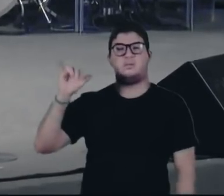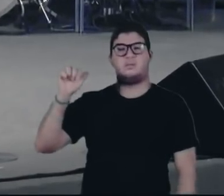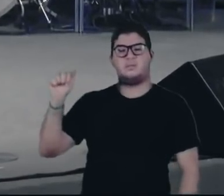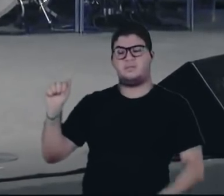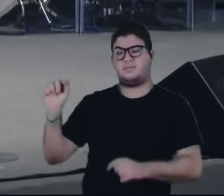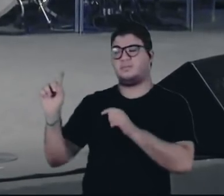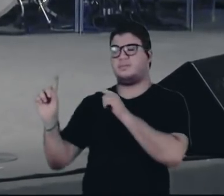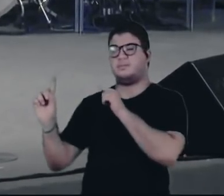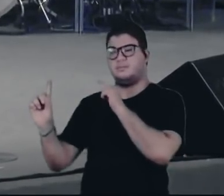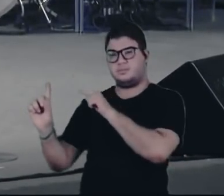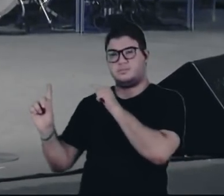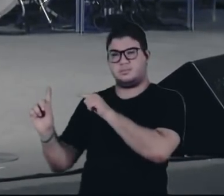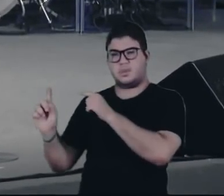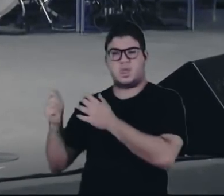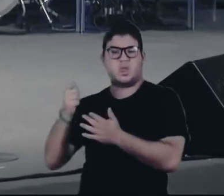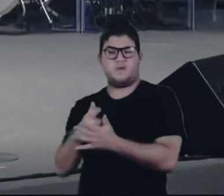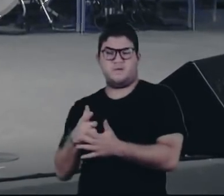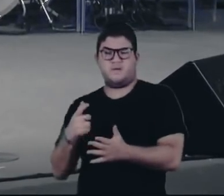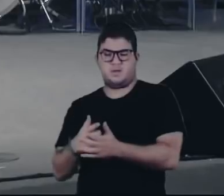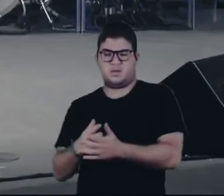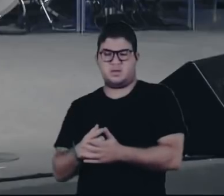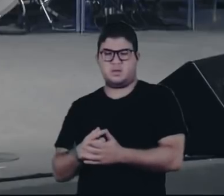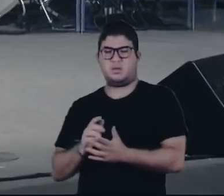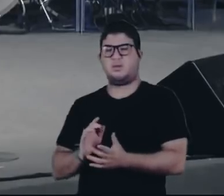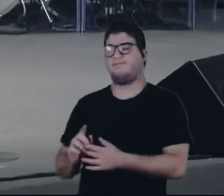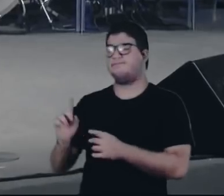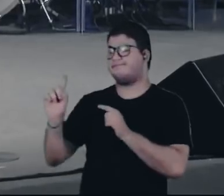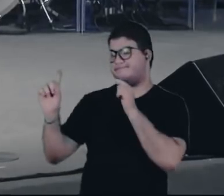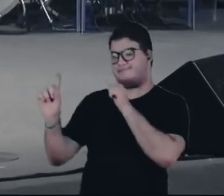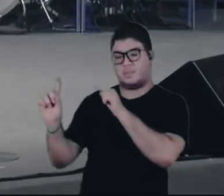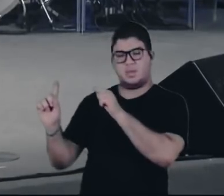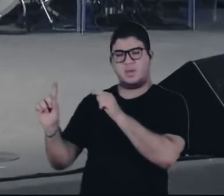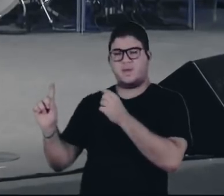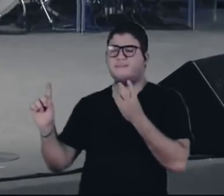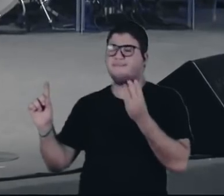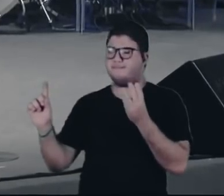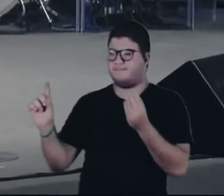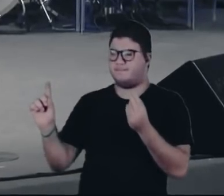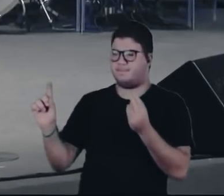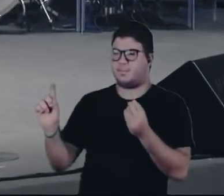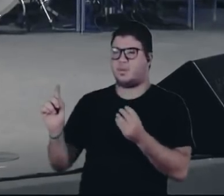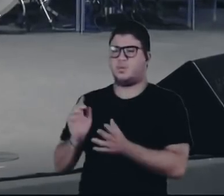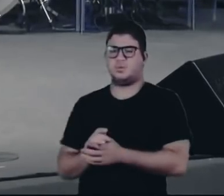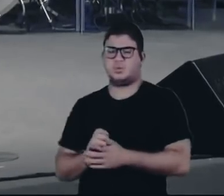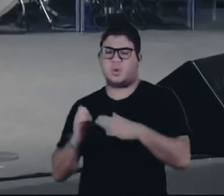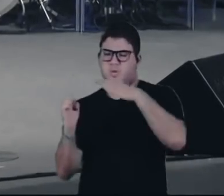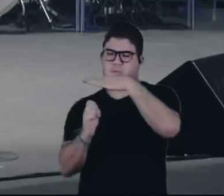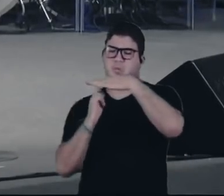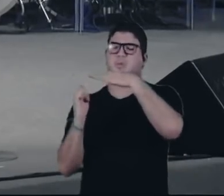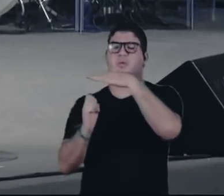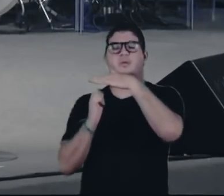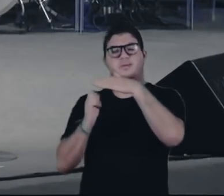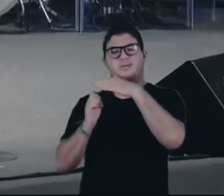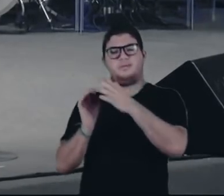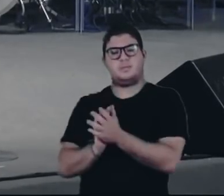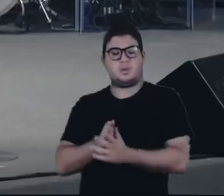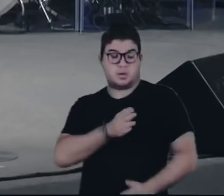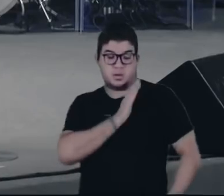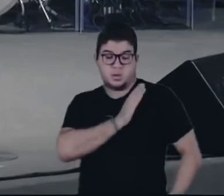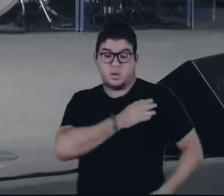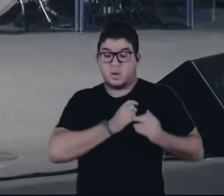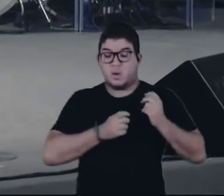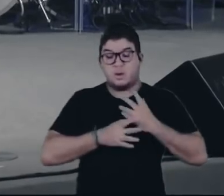de púrpura. Com certeza, provavelmente, ela era muito rica. O coração dessa mulher se